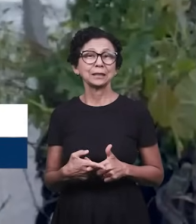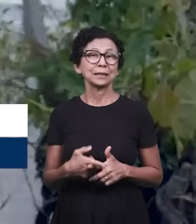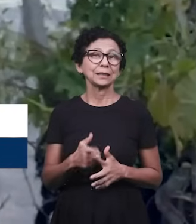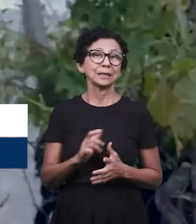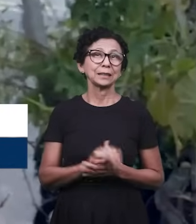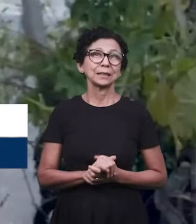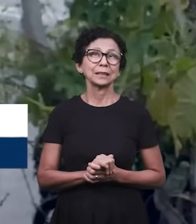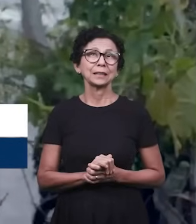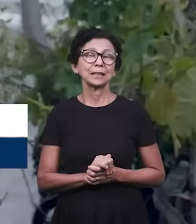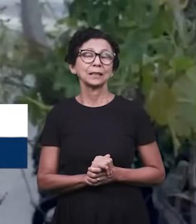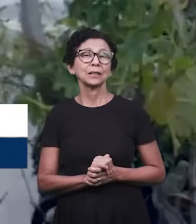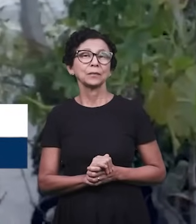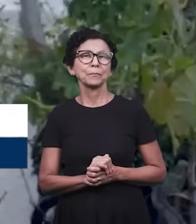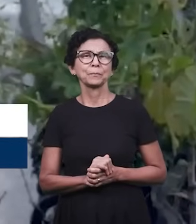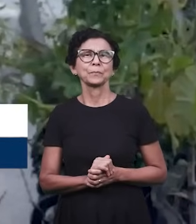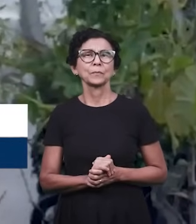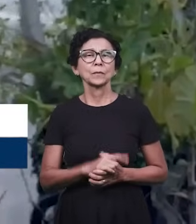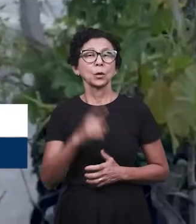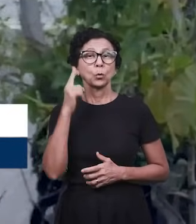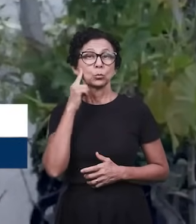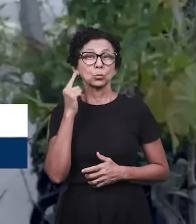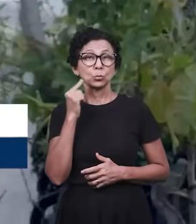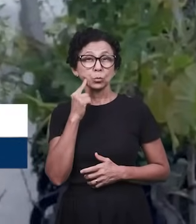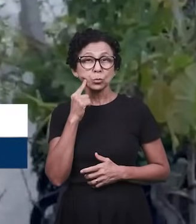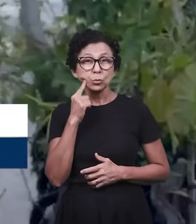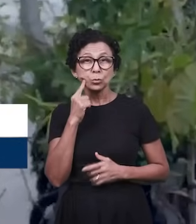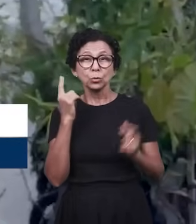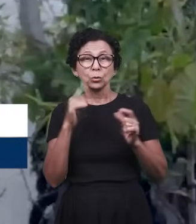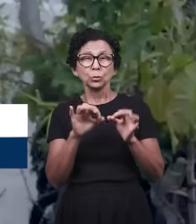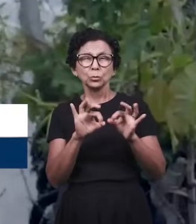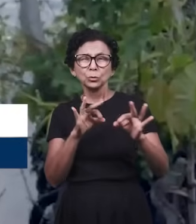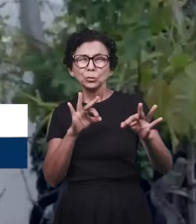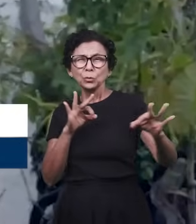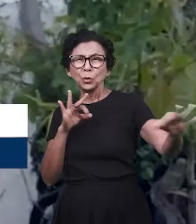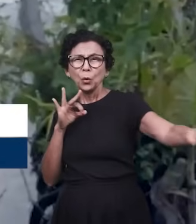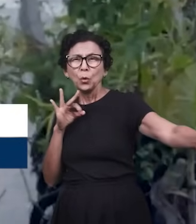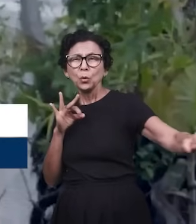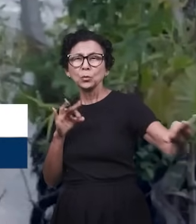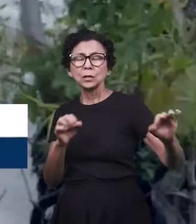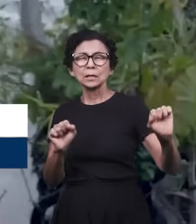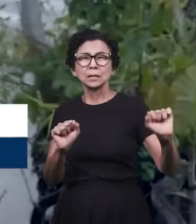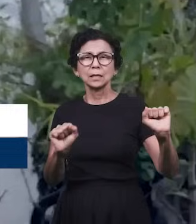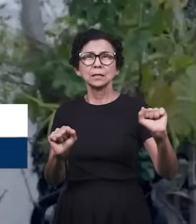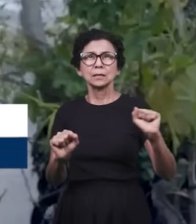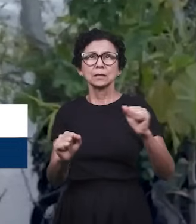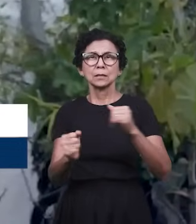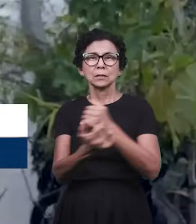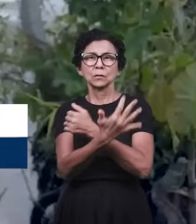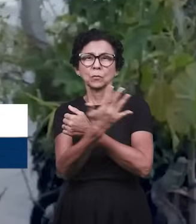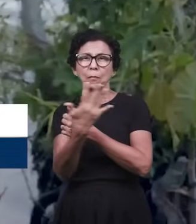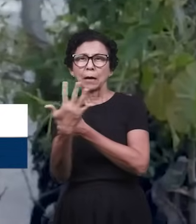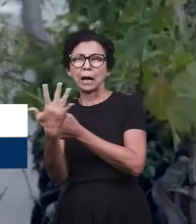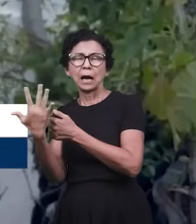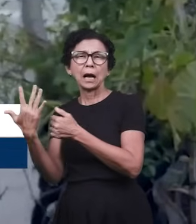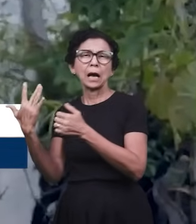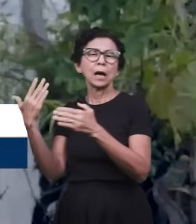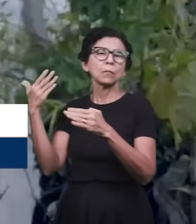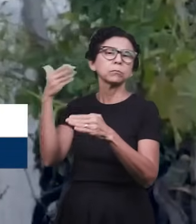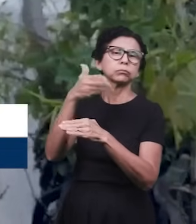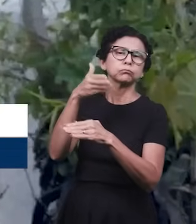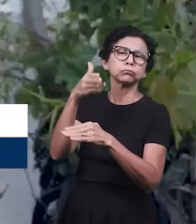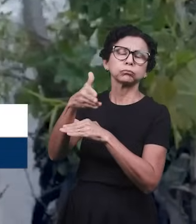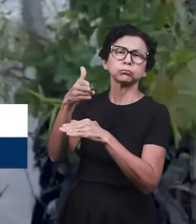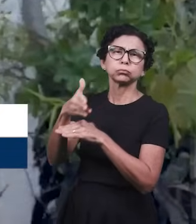os surdos em lugares muito distantes e às vezes mesmo até dentro do mato, realmente. Eles moram em palafitas, né, em lugares de difícil